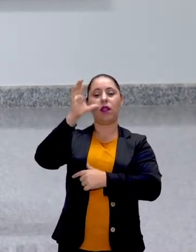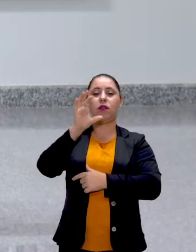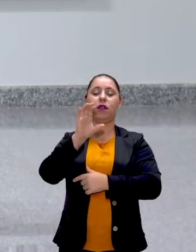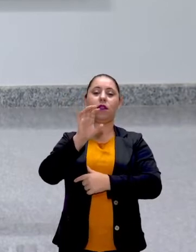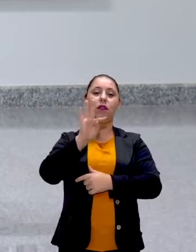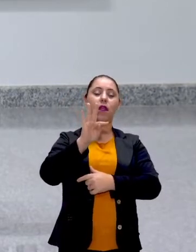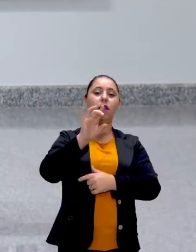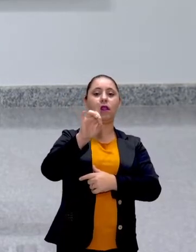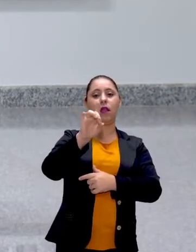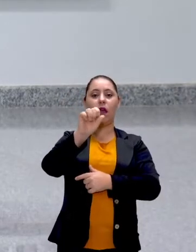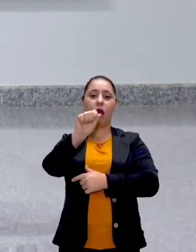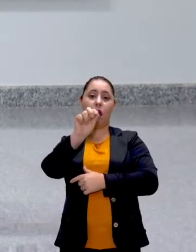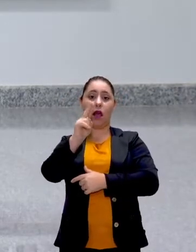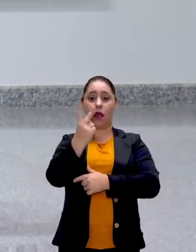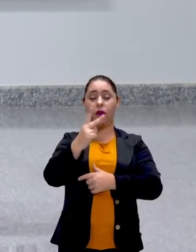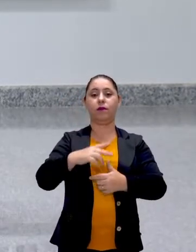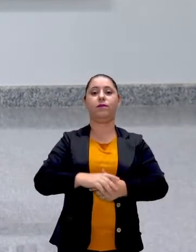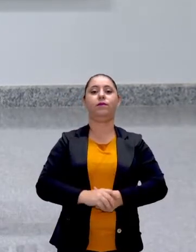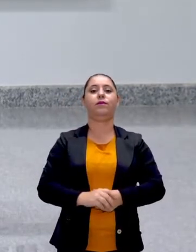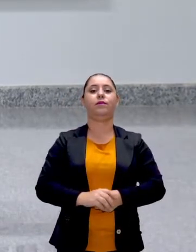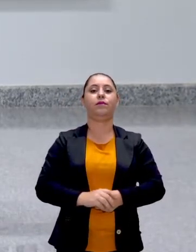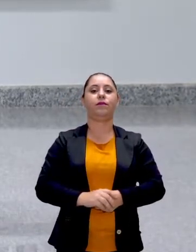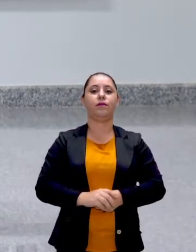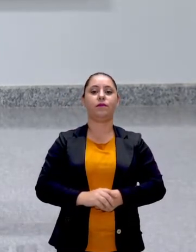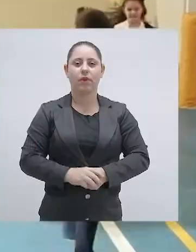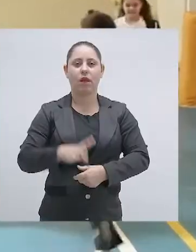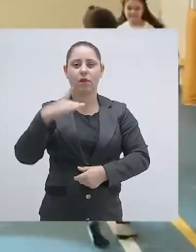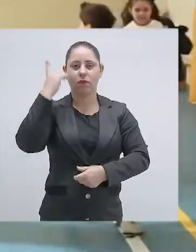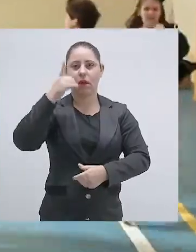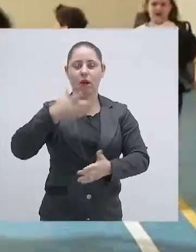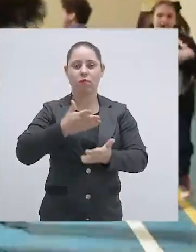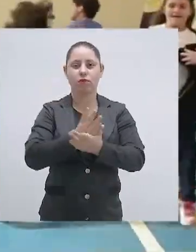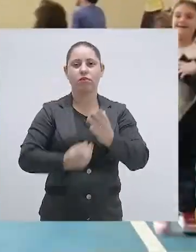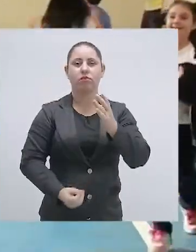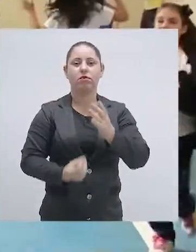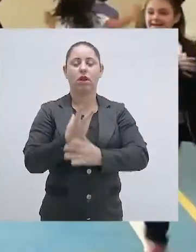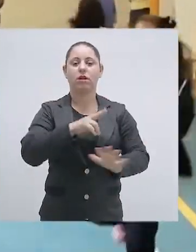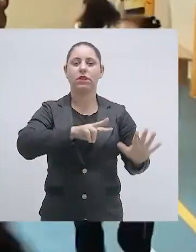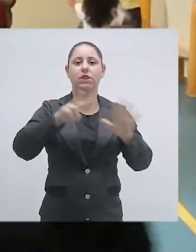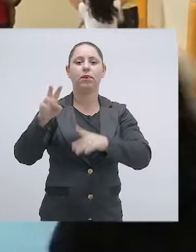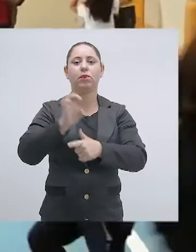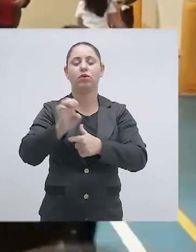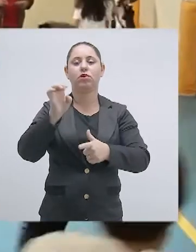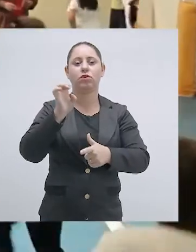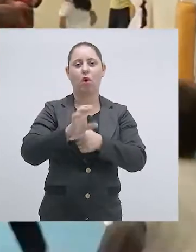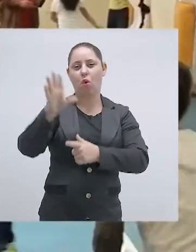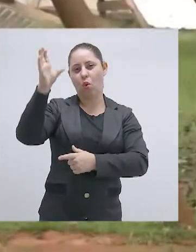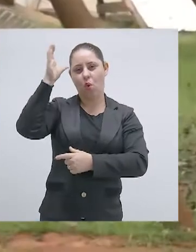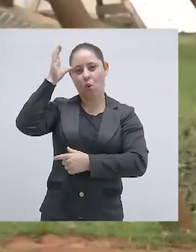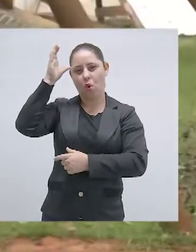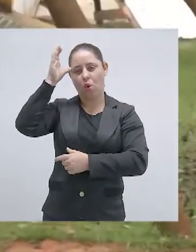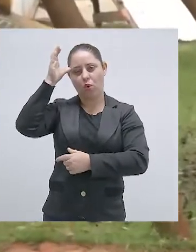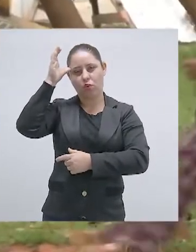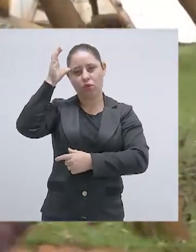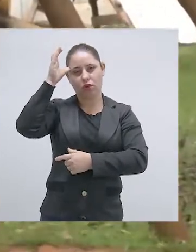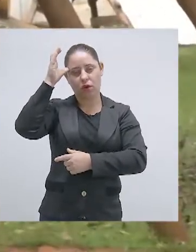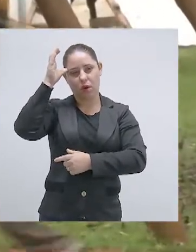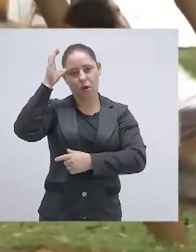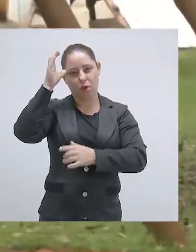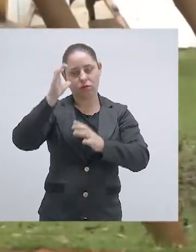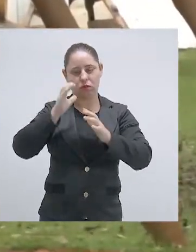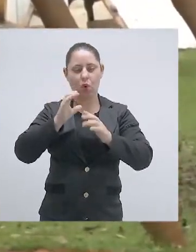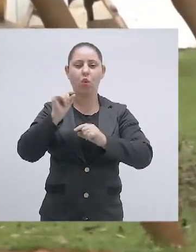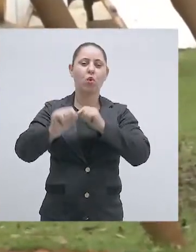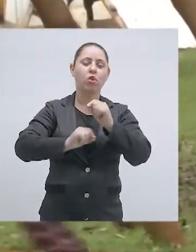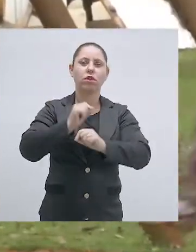de conscientização sobre o TDAH. Parlamentares aprovaram a criação da Semana Estadual de Conscientização